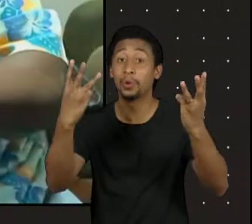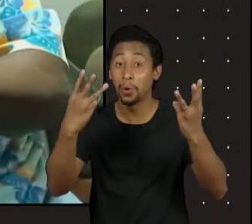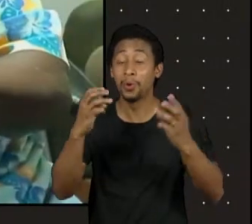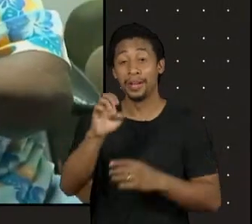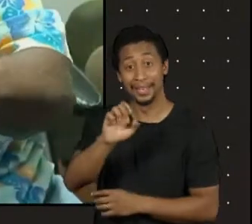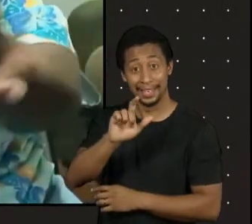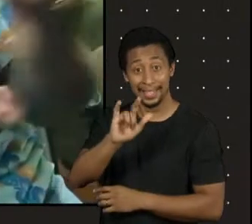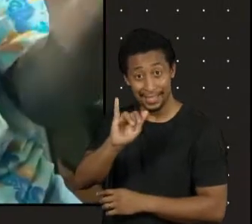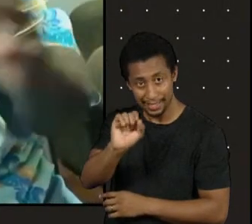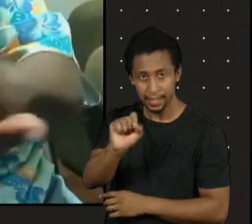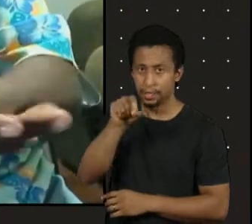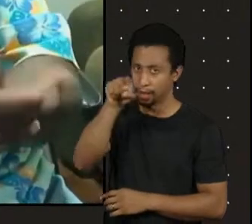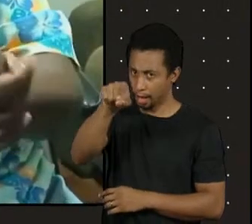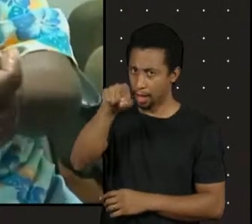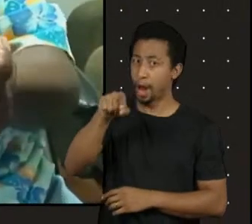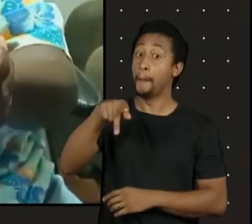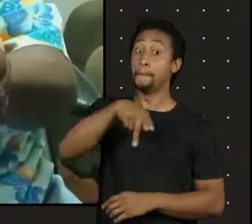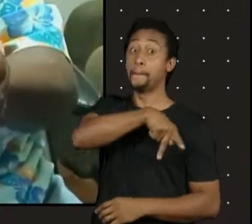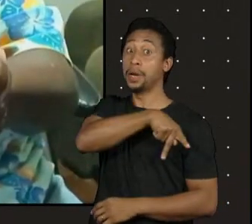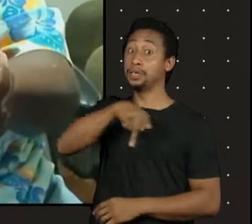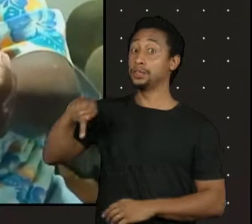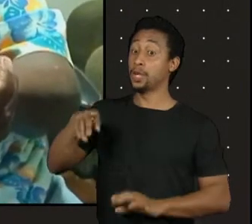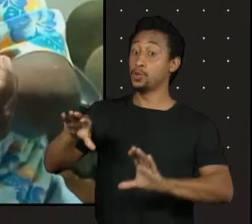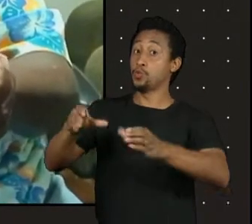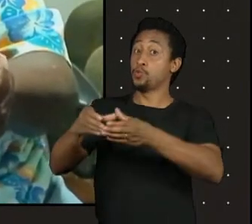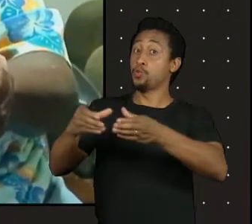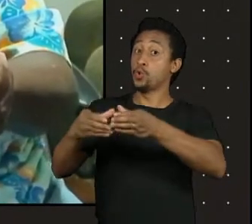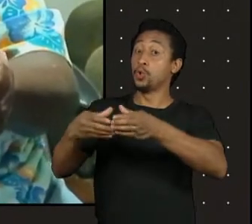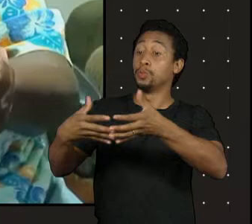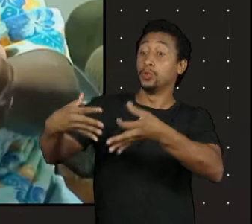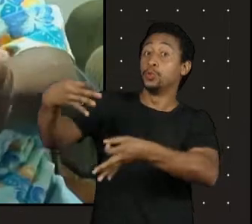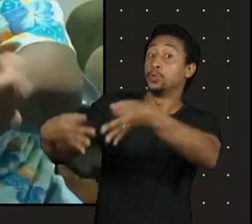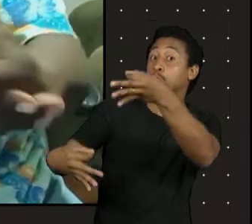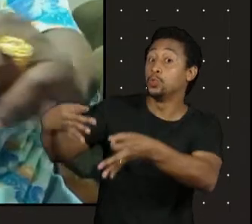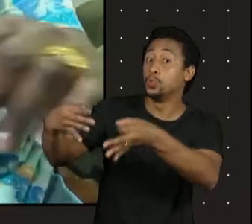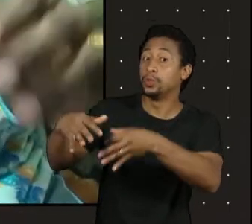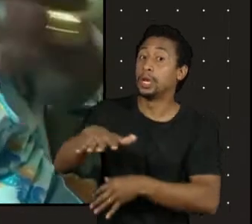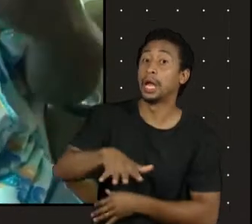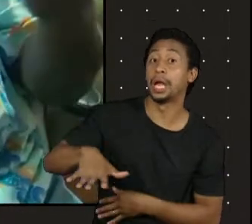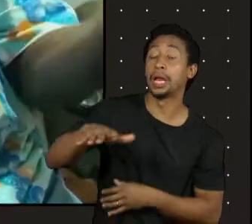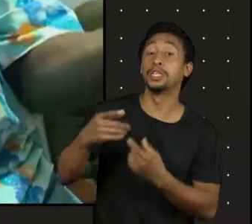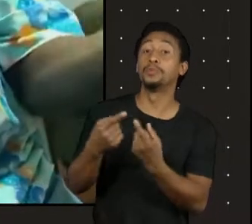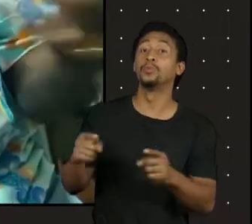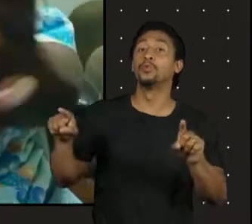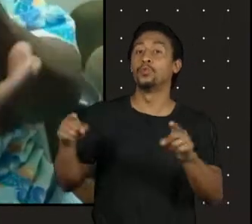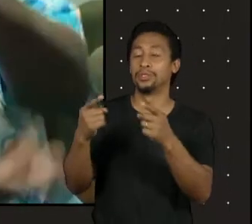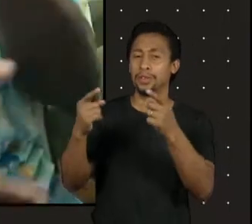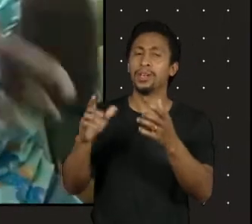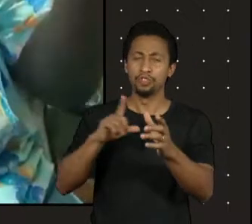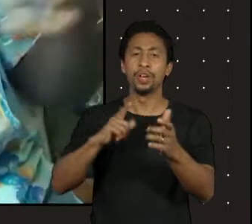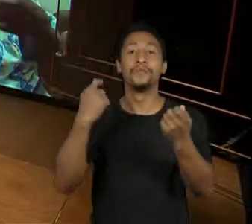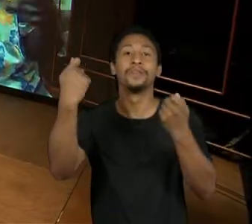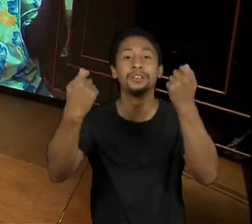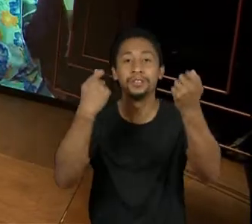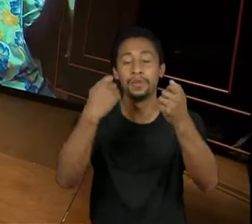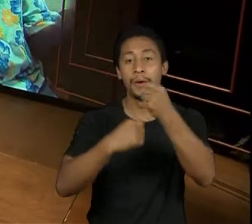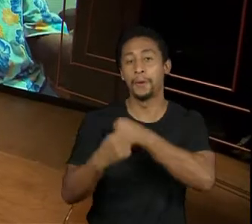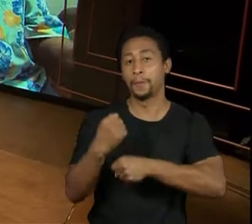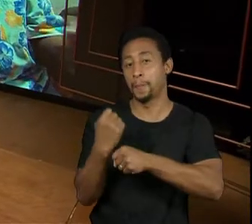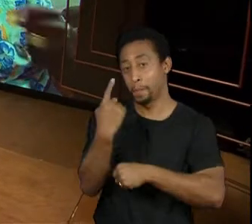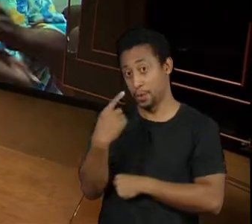era presidente do júri no Festival de 71, parece. Isso. E aí ela